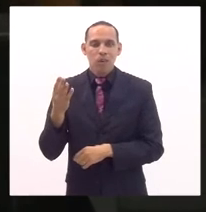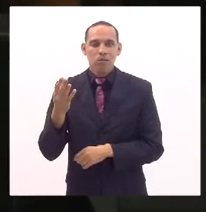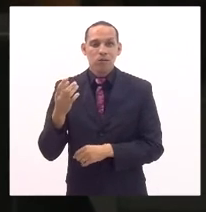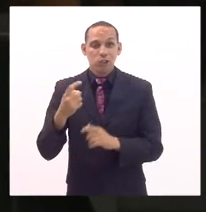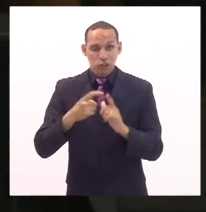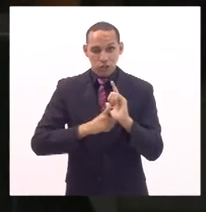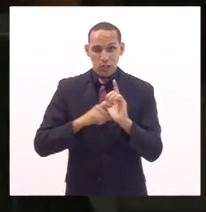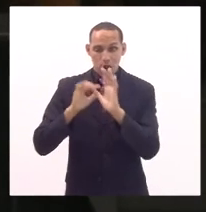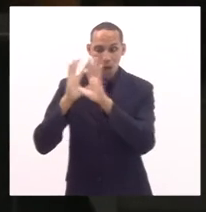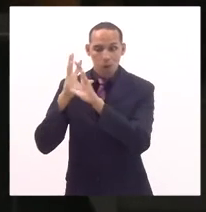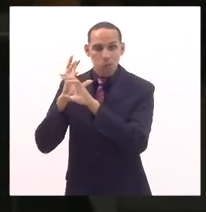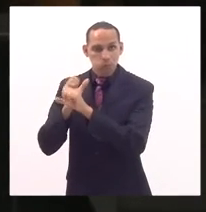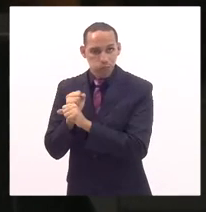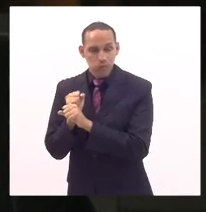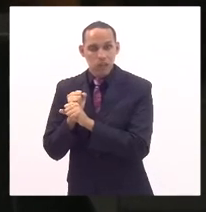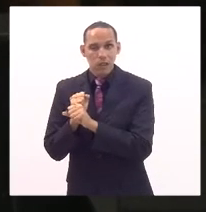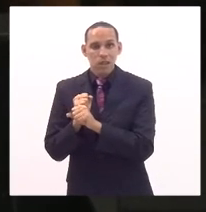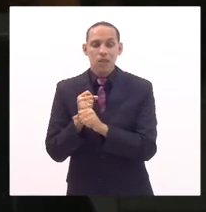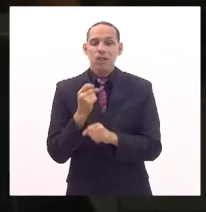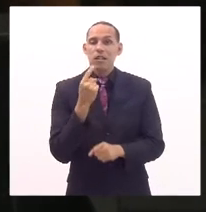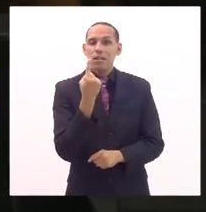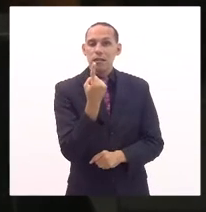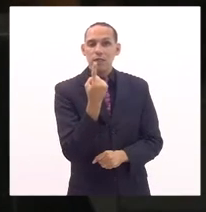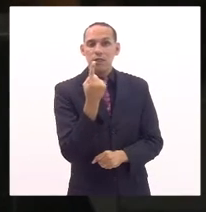dívida e chega